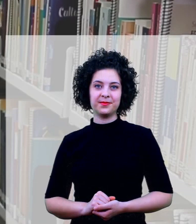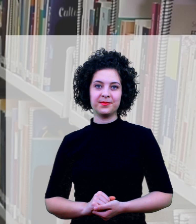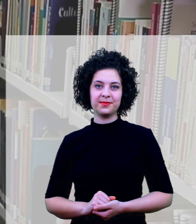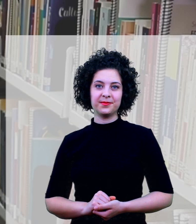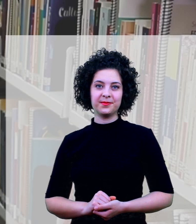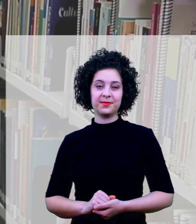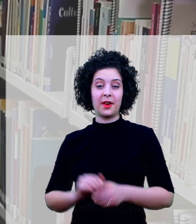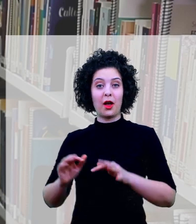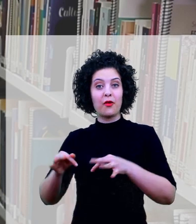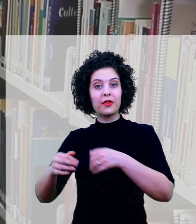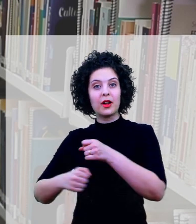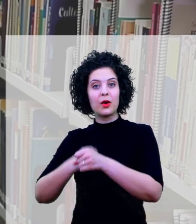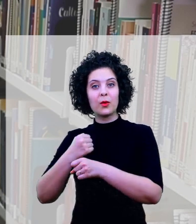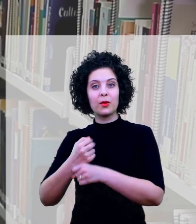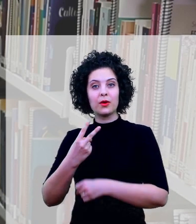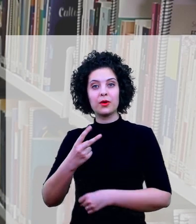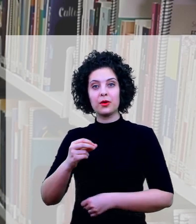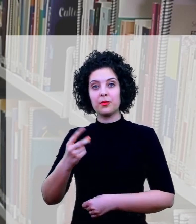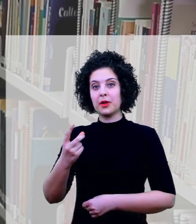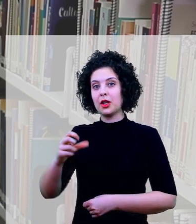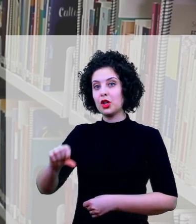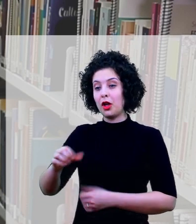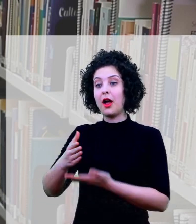No final de 2019, foi aprovada a Lei